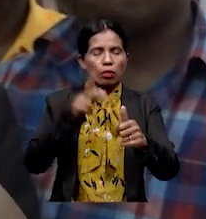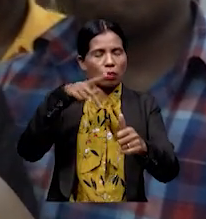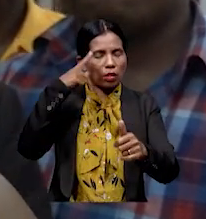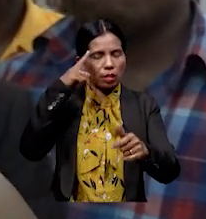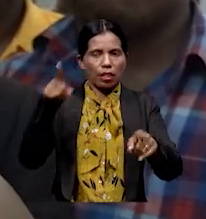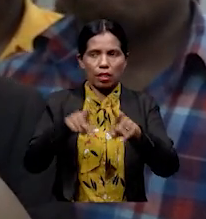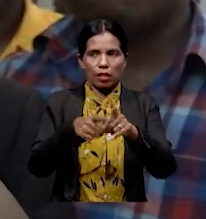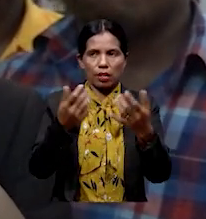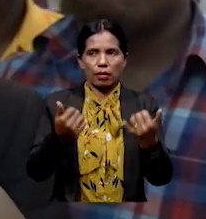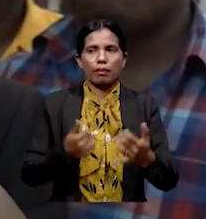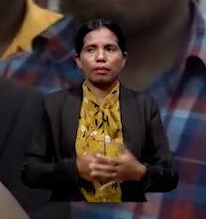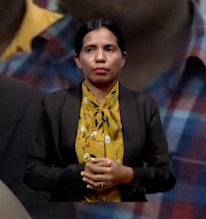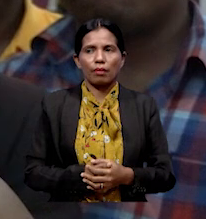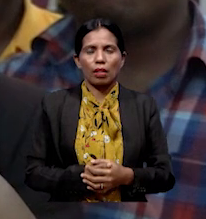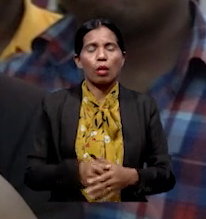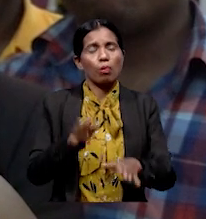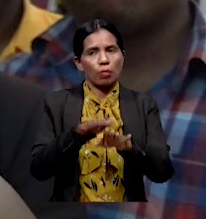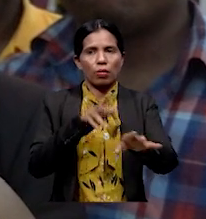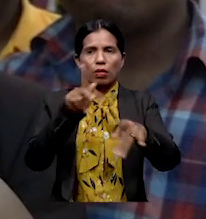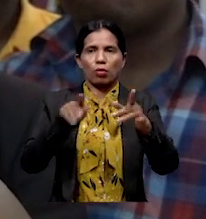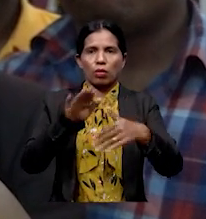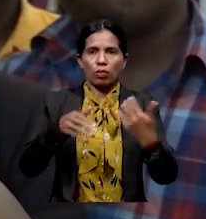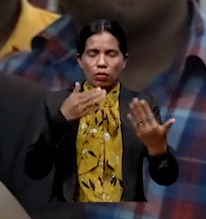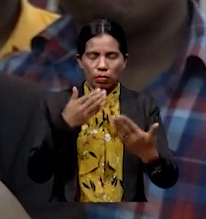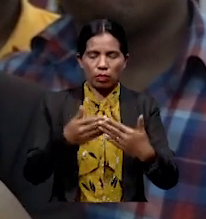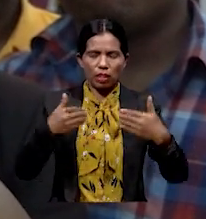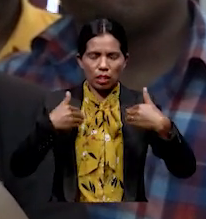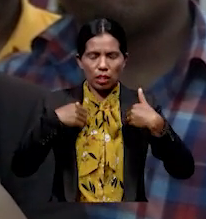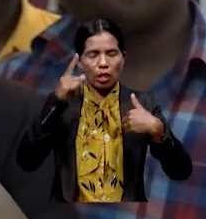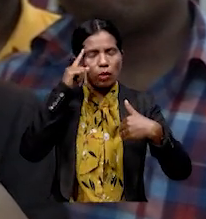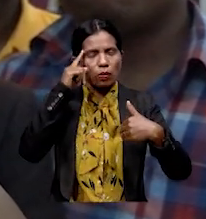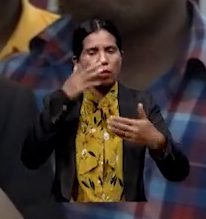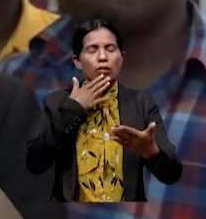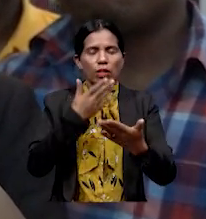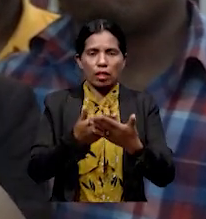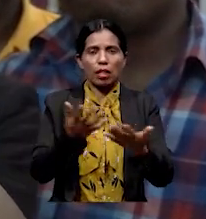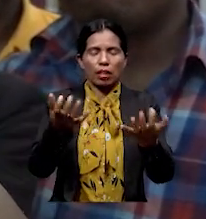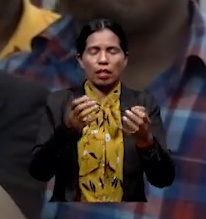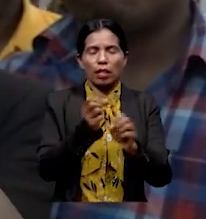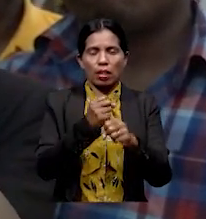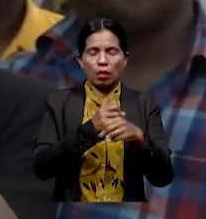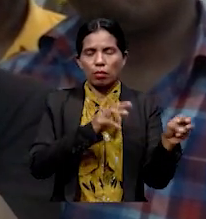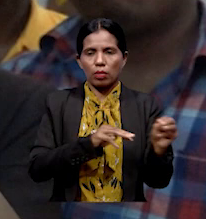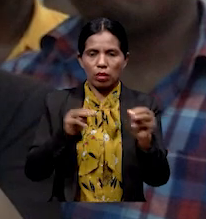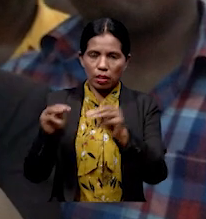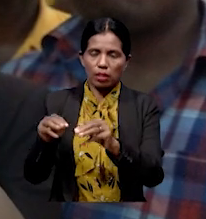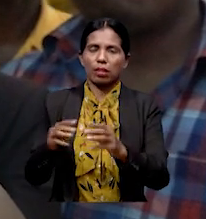Neihela, fano é mal tudo, né bem, mas aí a noite dia para a cara a mudança, bocan